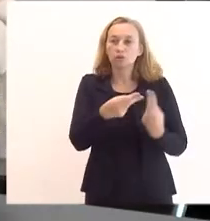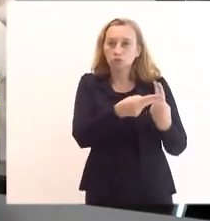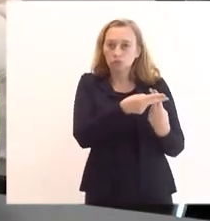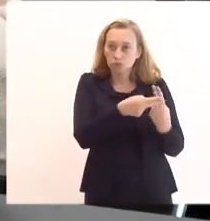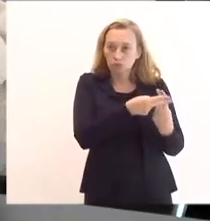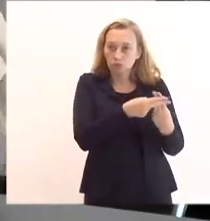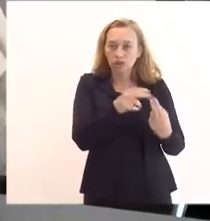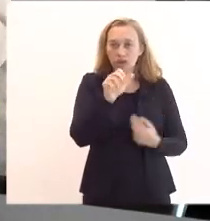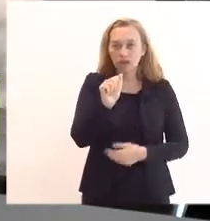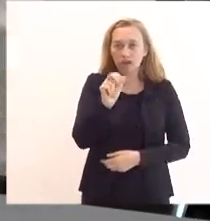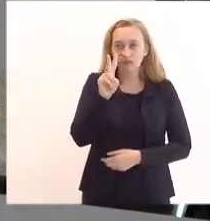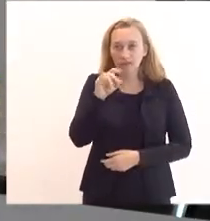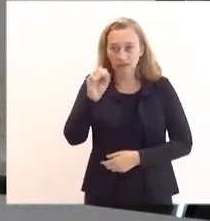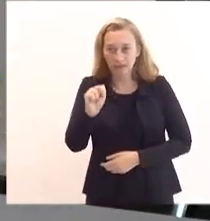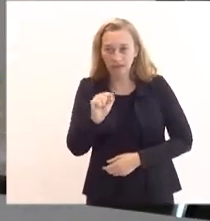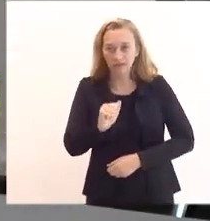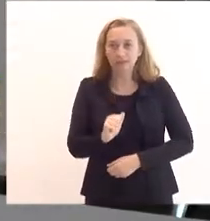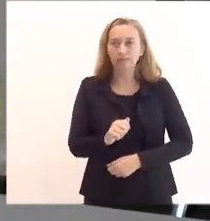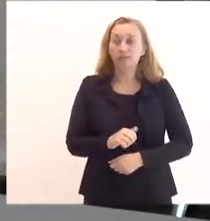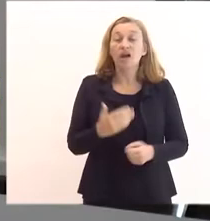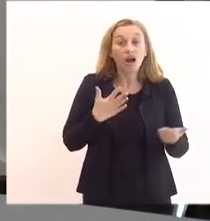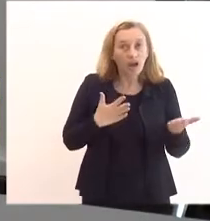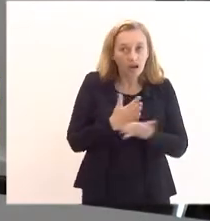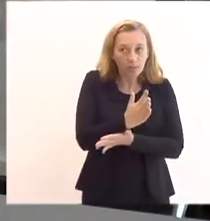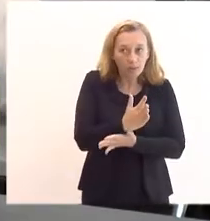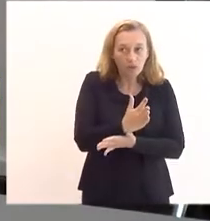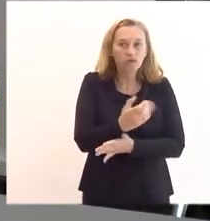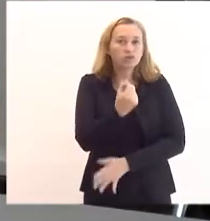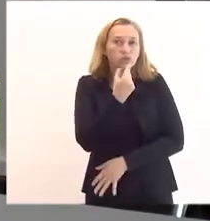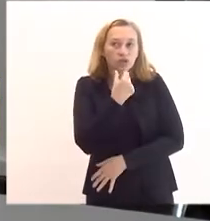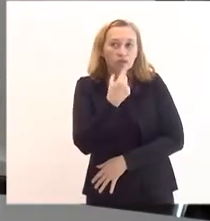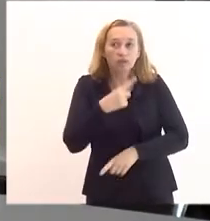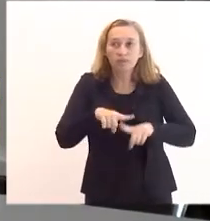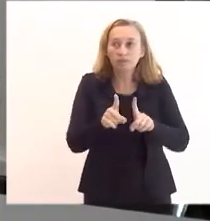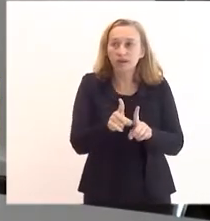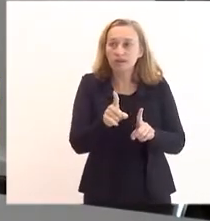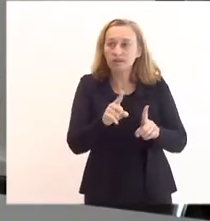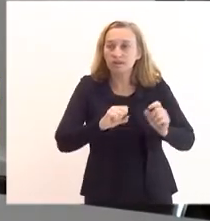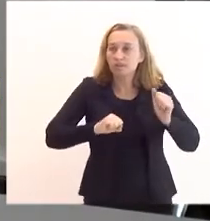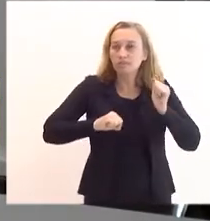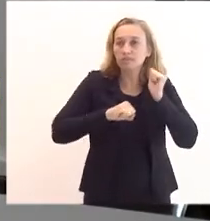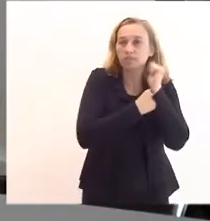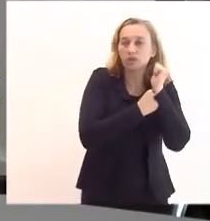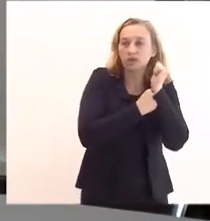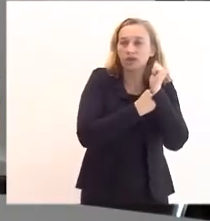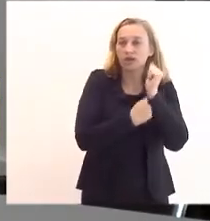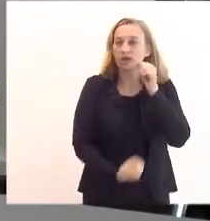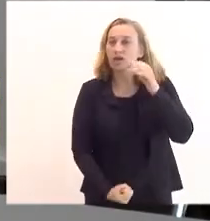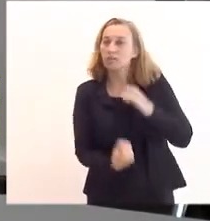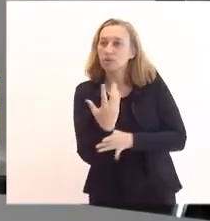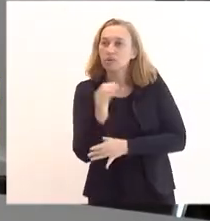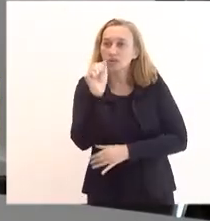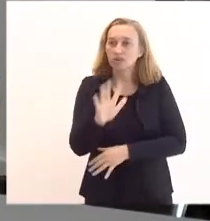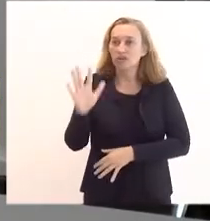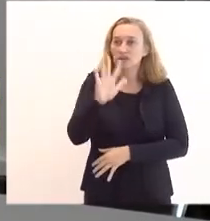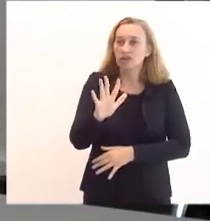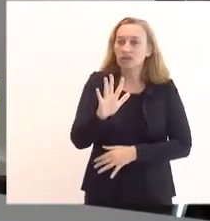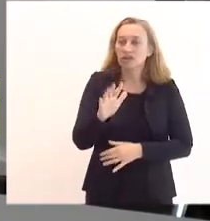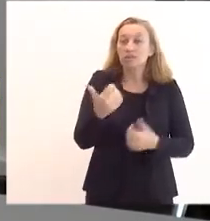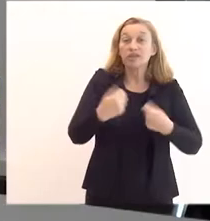a Anvisa, aprova os medicamentos, mas bloqueia a produção nacional. Então, o que acontece? Tem que